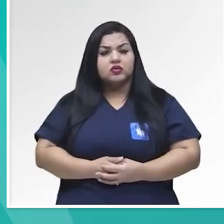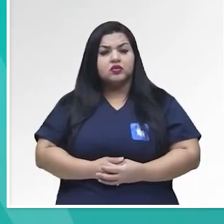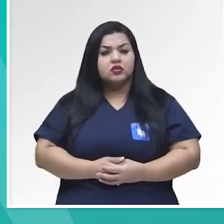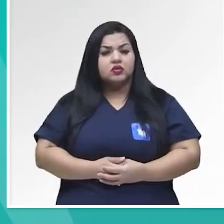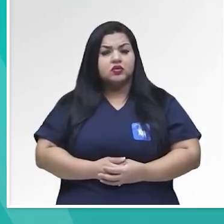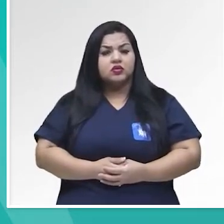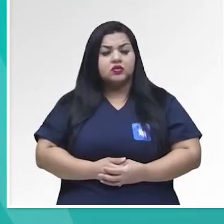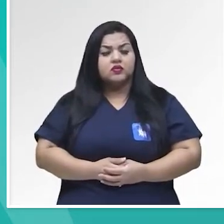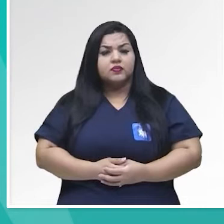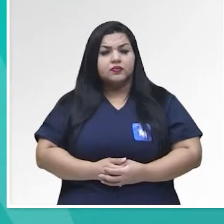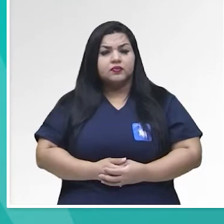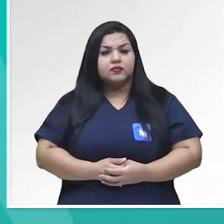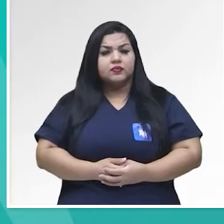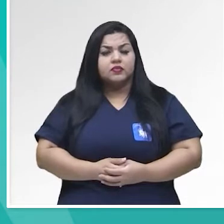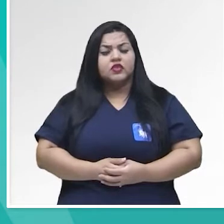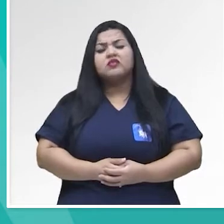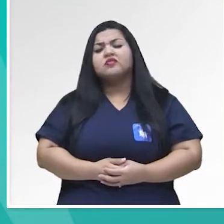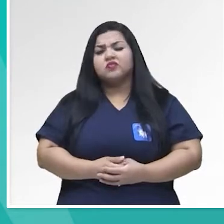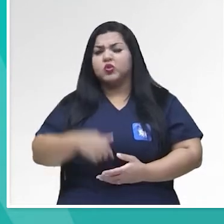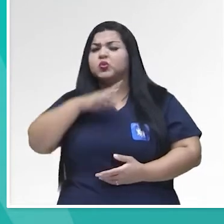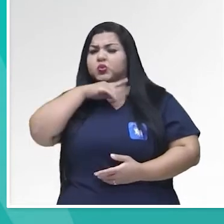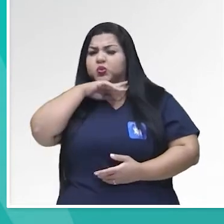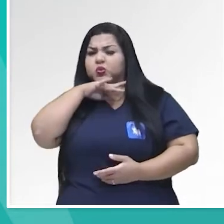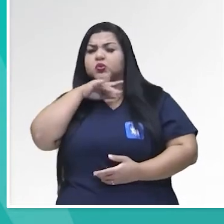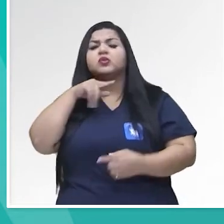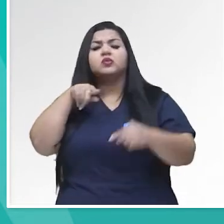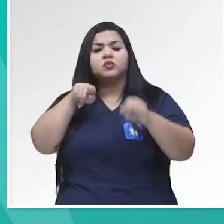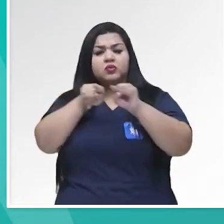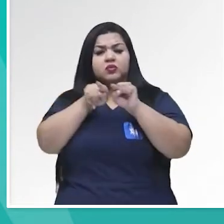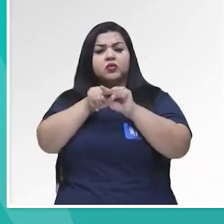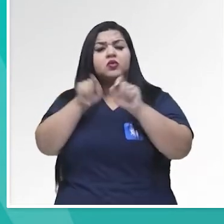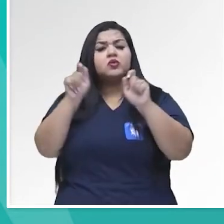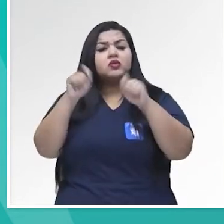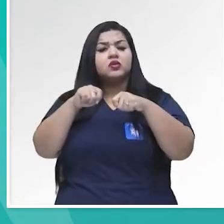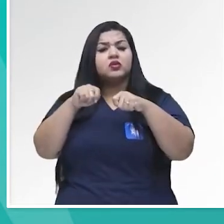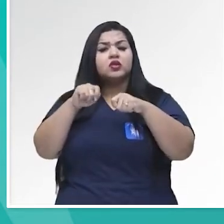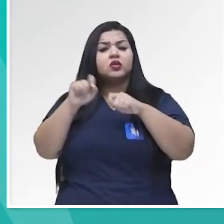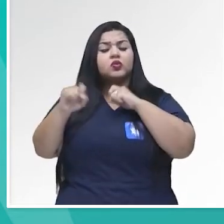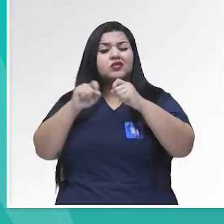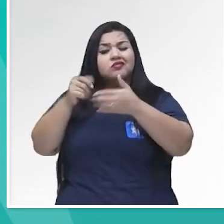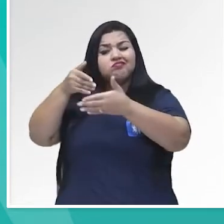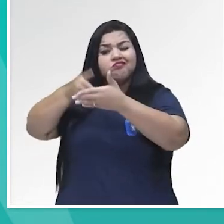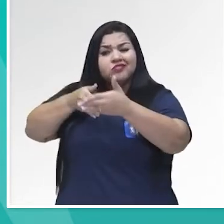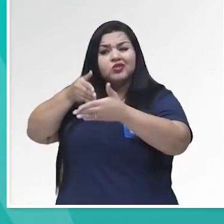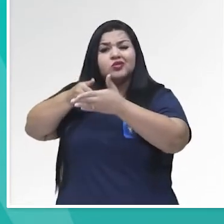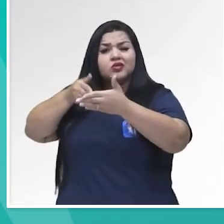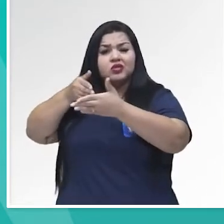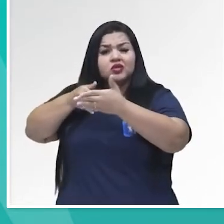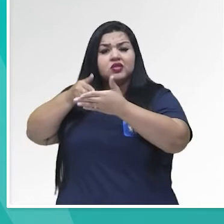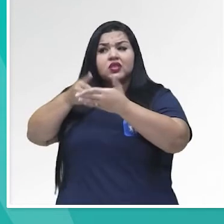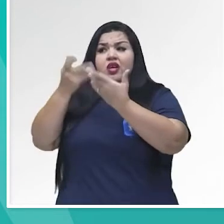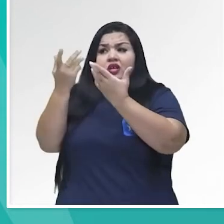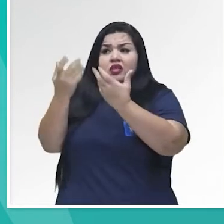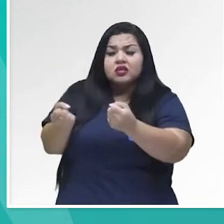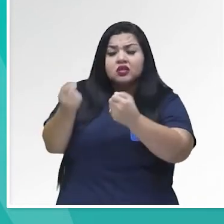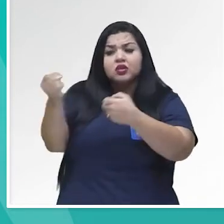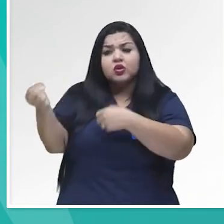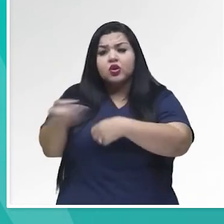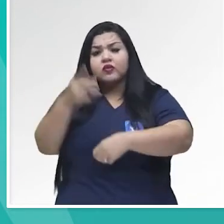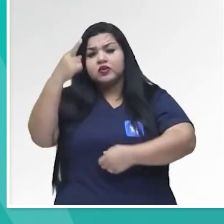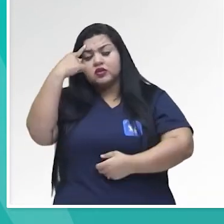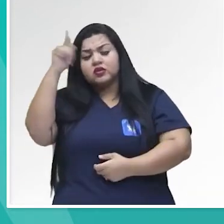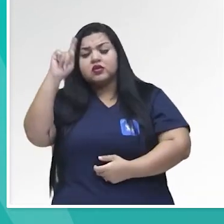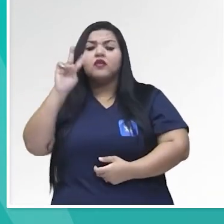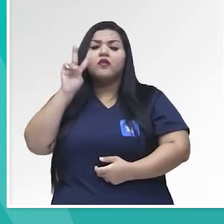também algo muito negativo, né? Ele pode ser aquilo que nos impede de ver e aceitar novas ideias. Por exemplo, você vai